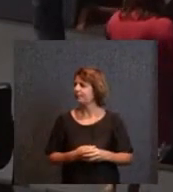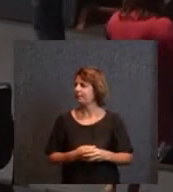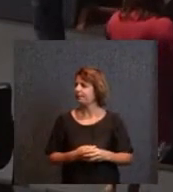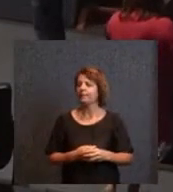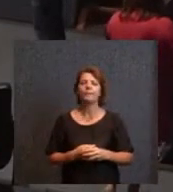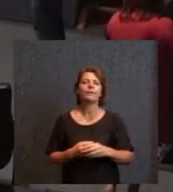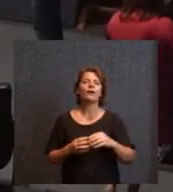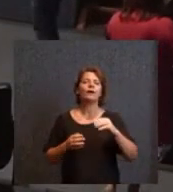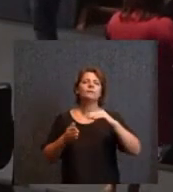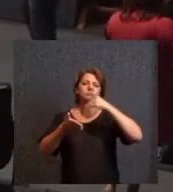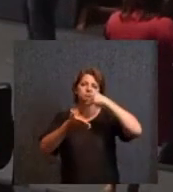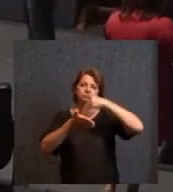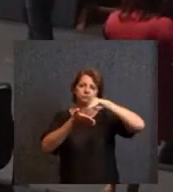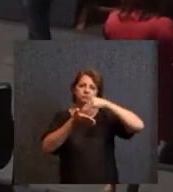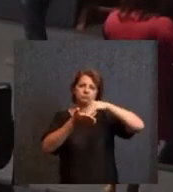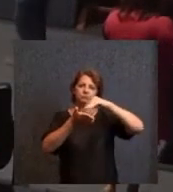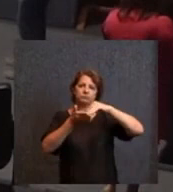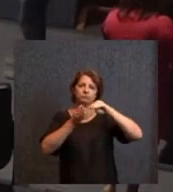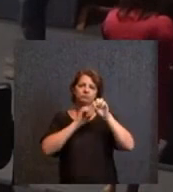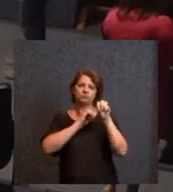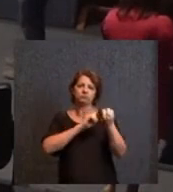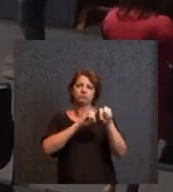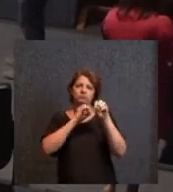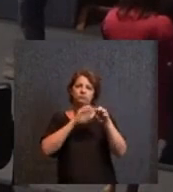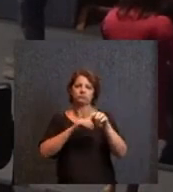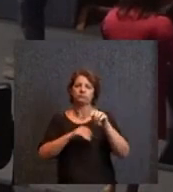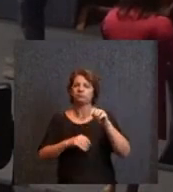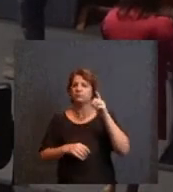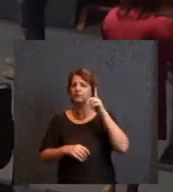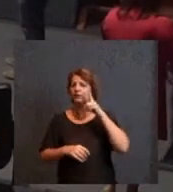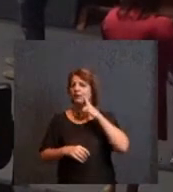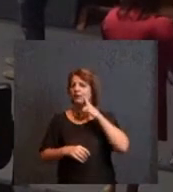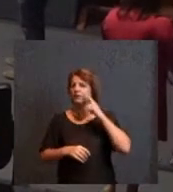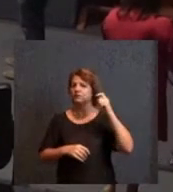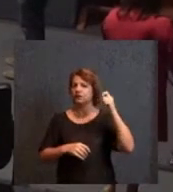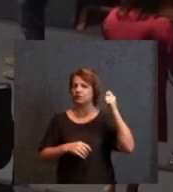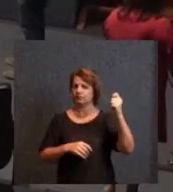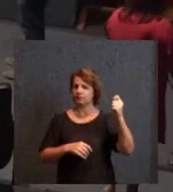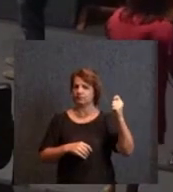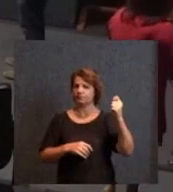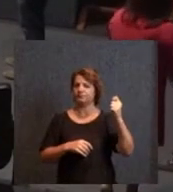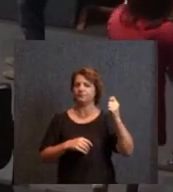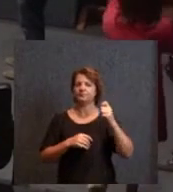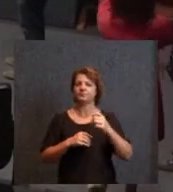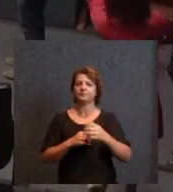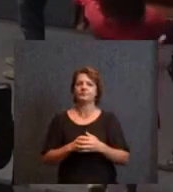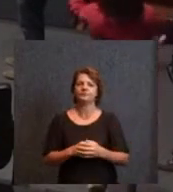A secretária de Educação, professora Anaci Bispo Paim.